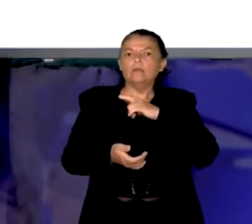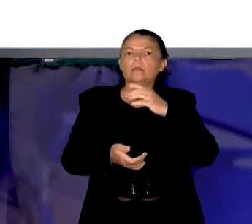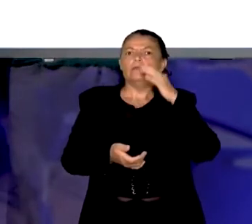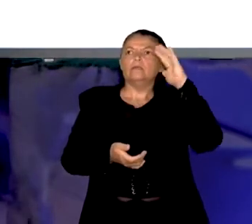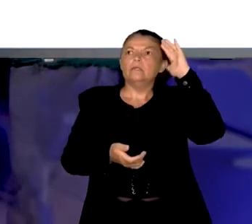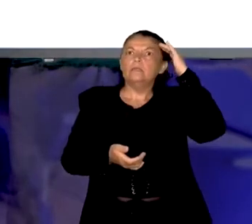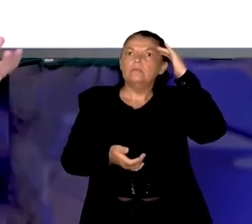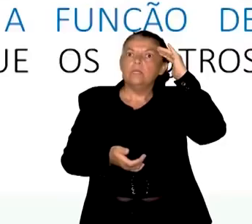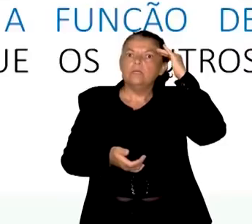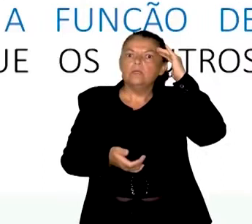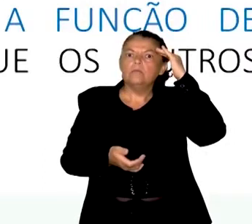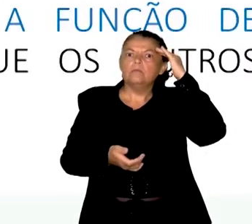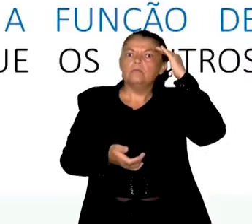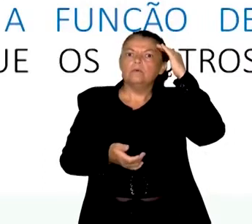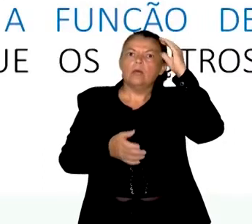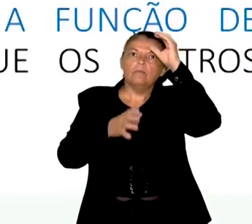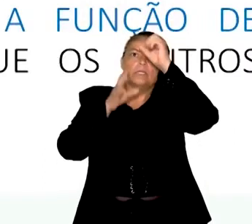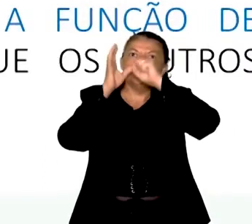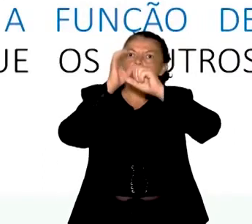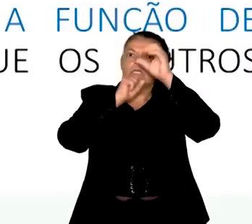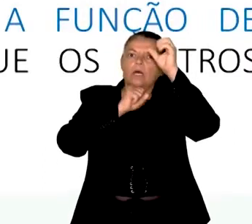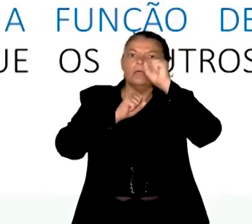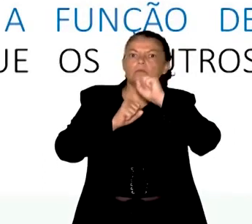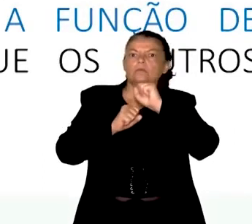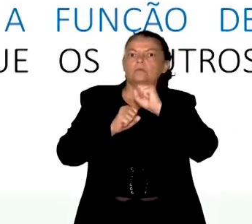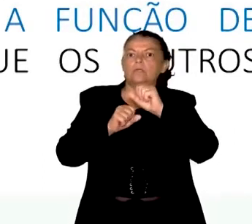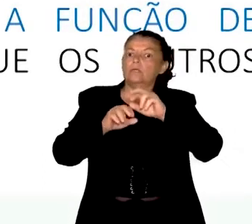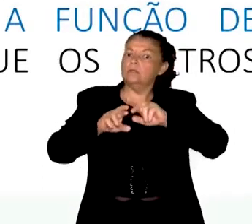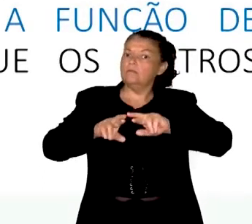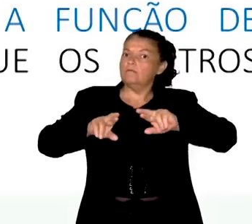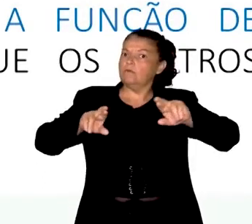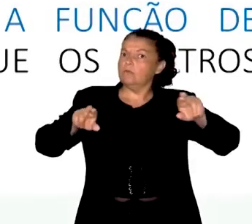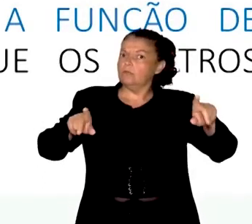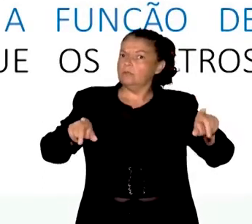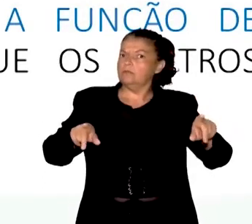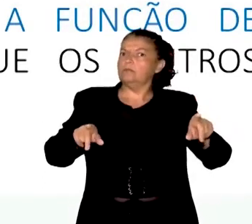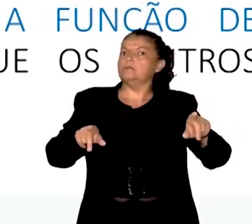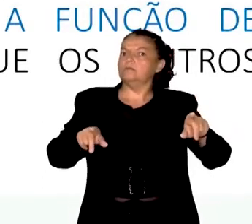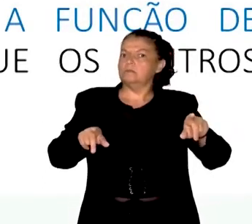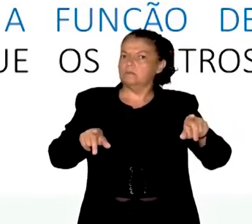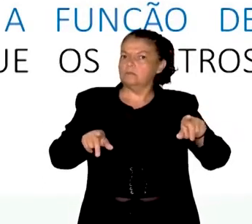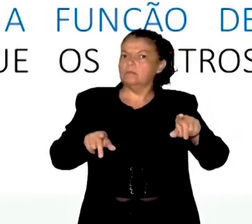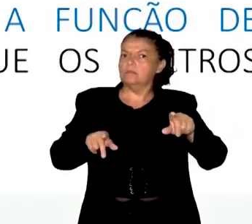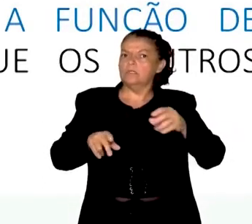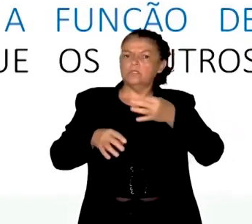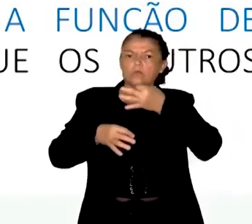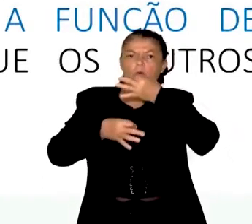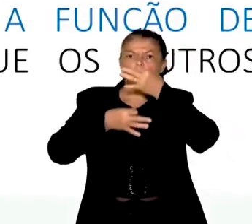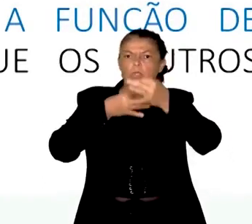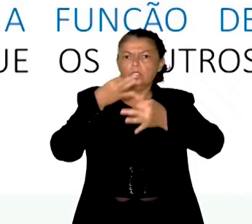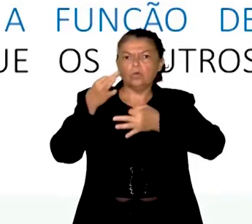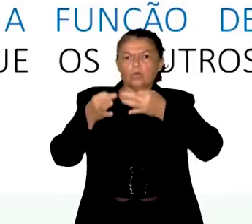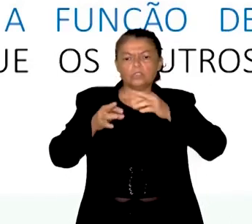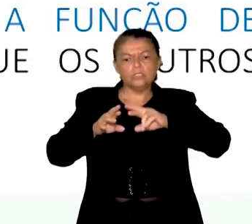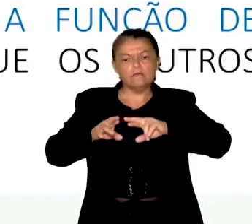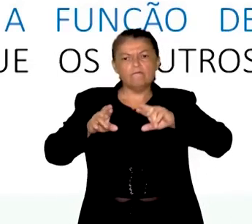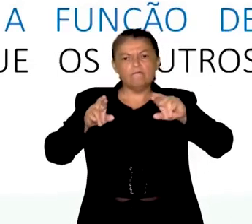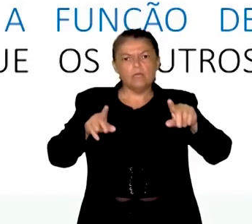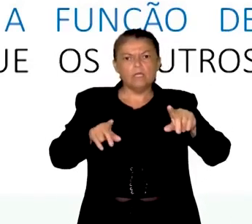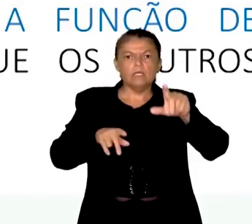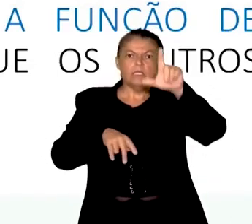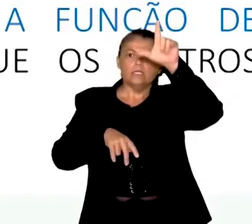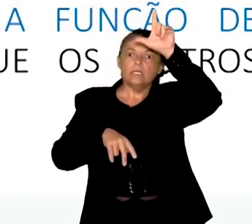compreensões diferentes de forma de liderança. Tem um tipo do líder, como a gente pensava, sobretudo